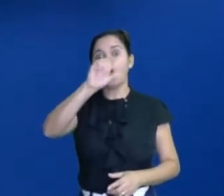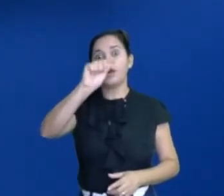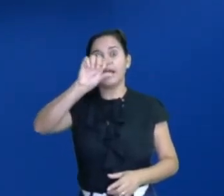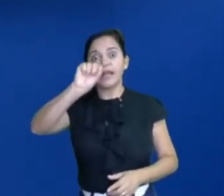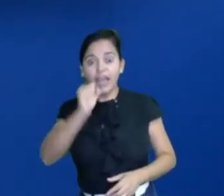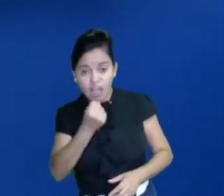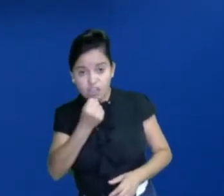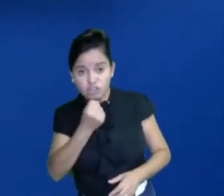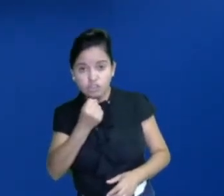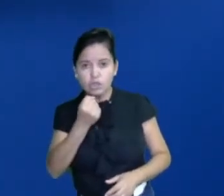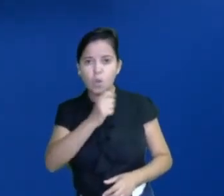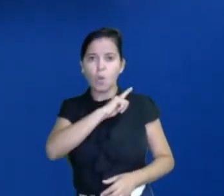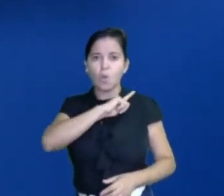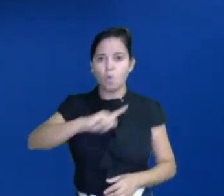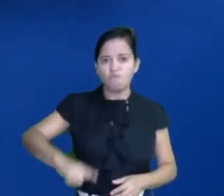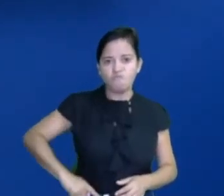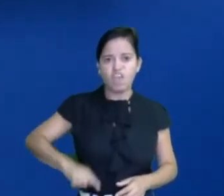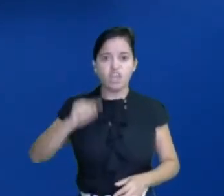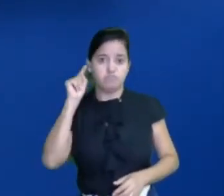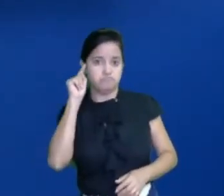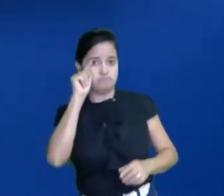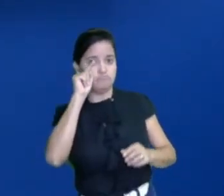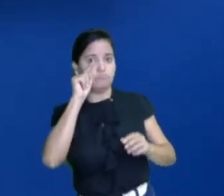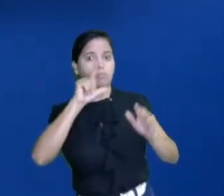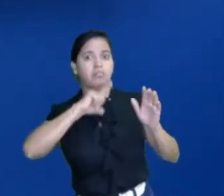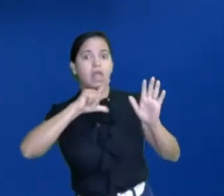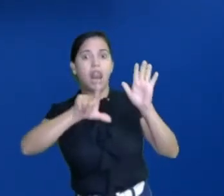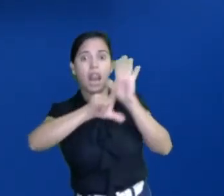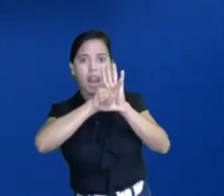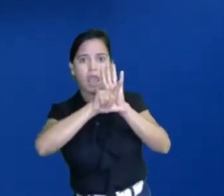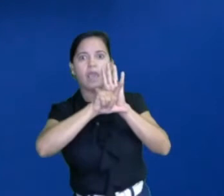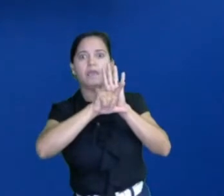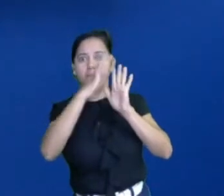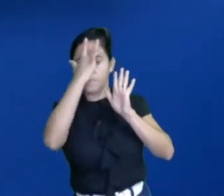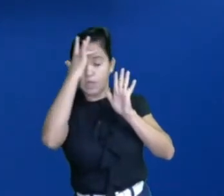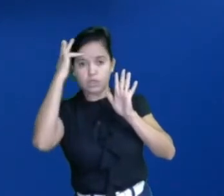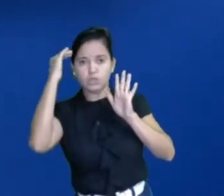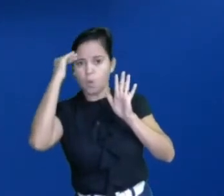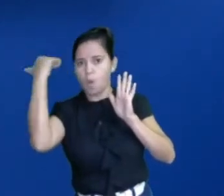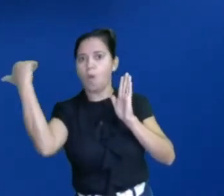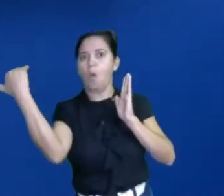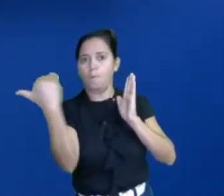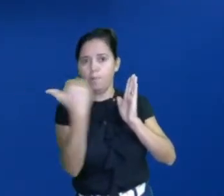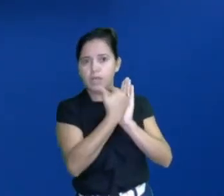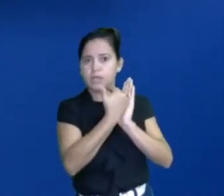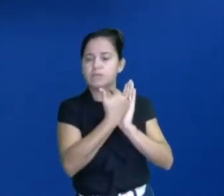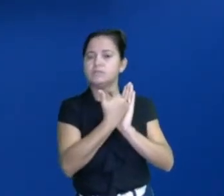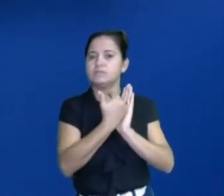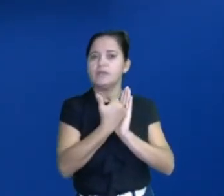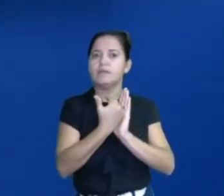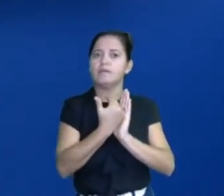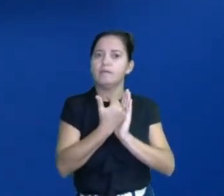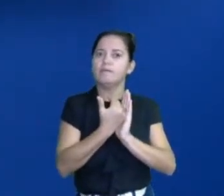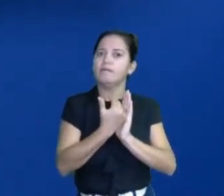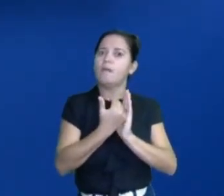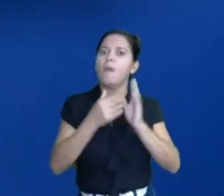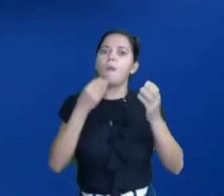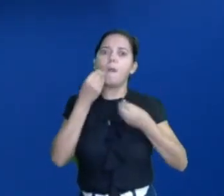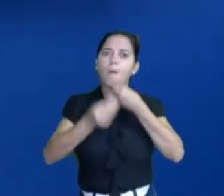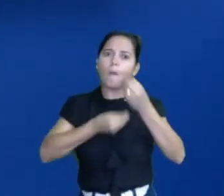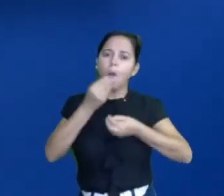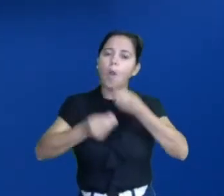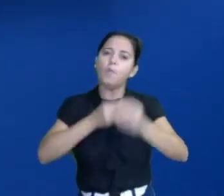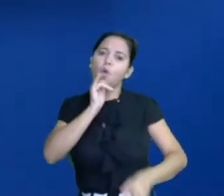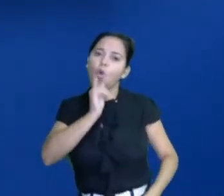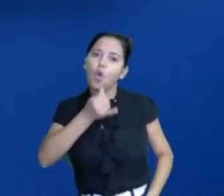não impusesse leis de preservação daquele local. Como estaria aquele local hoje? Como é que a gente poderia contar a história